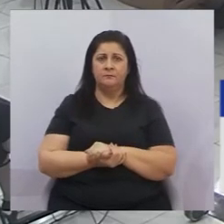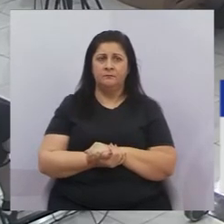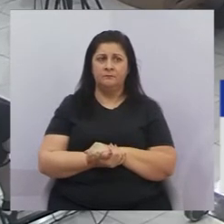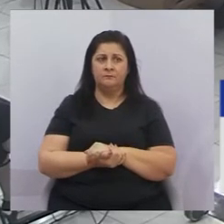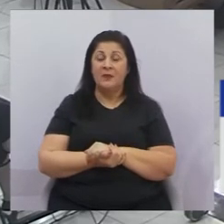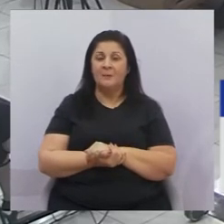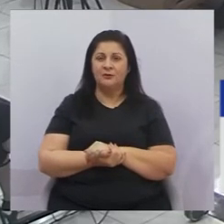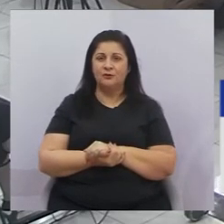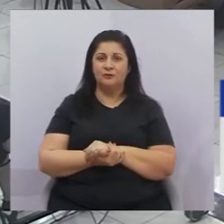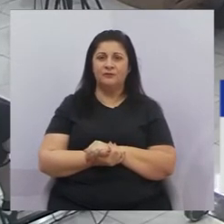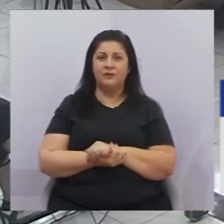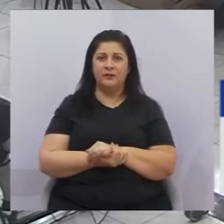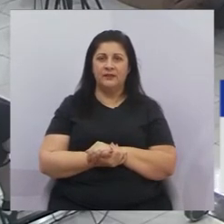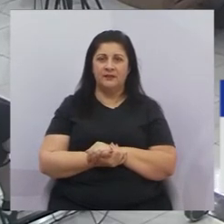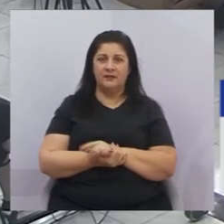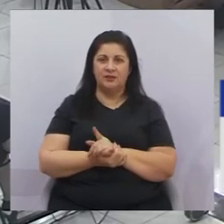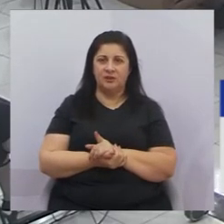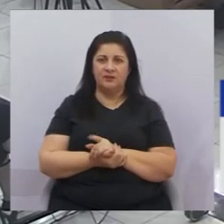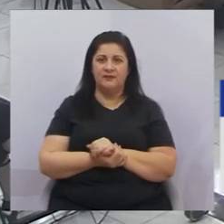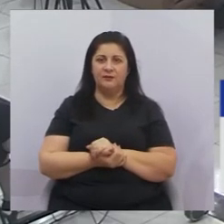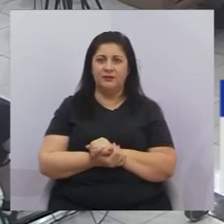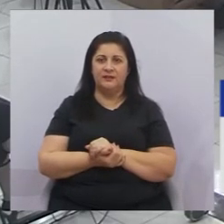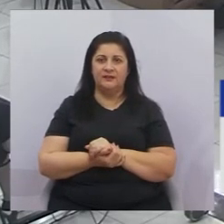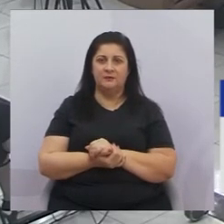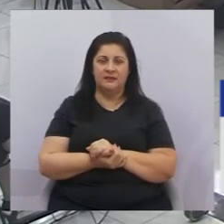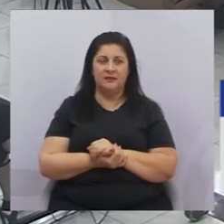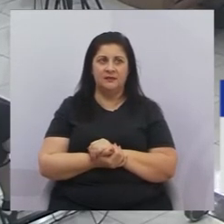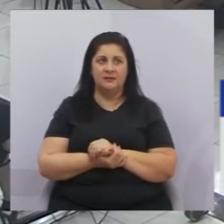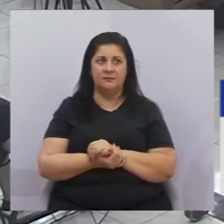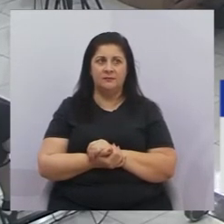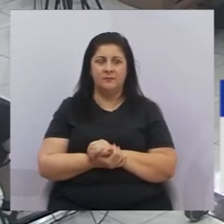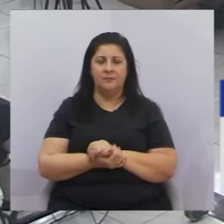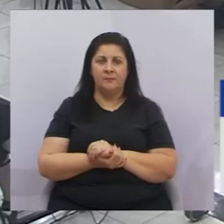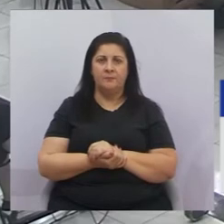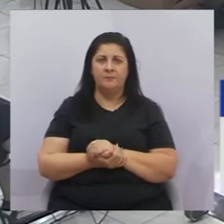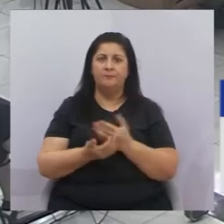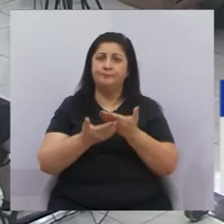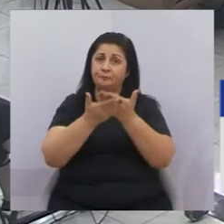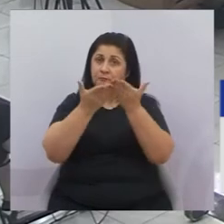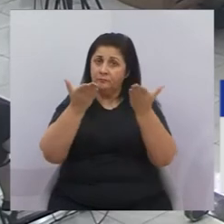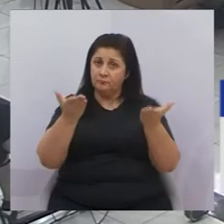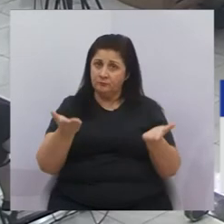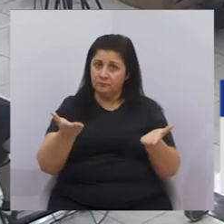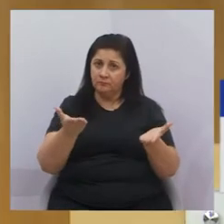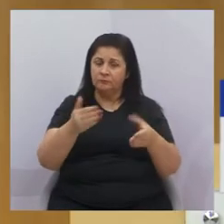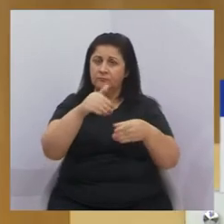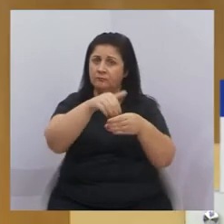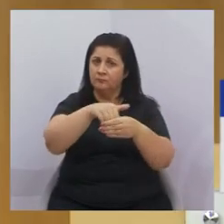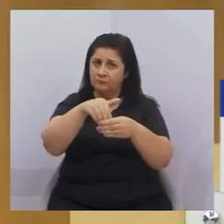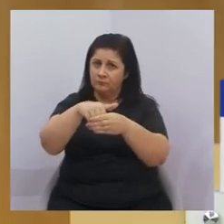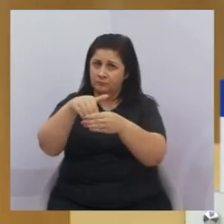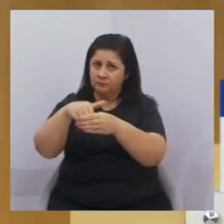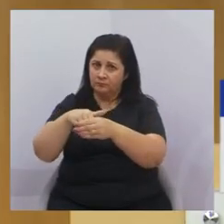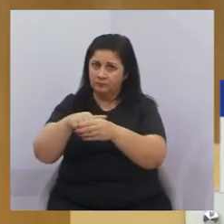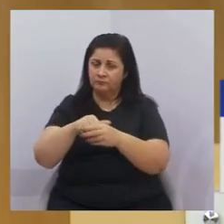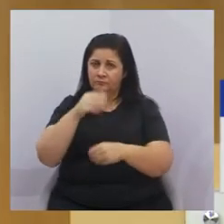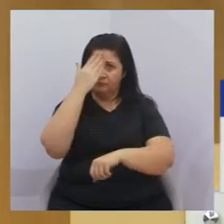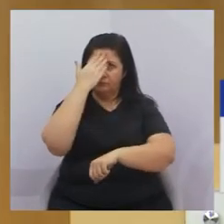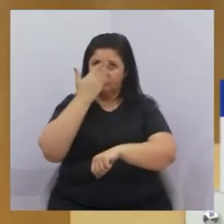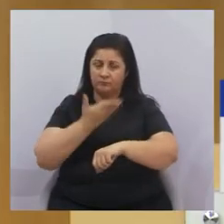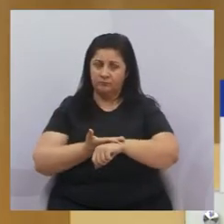Conforme a você que está nos assistindo, a você, caro eleitor, que